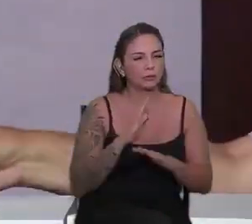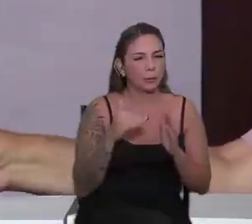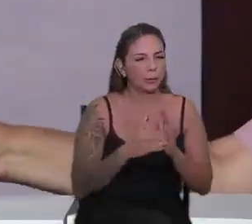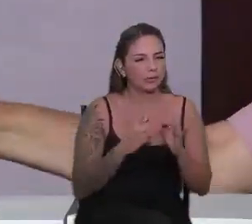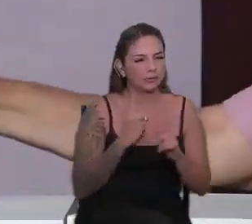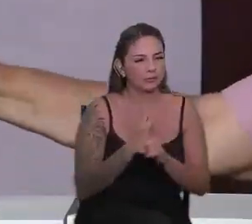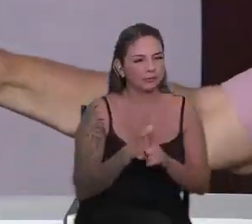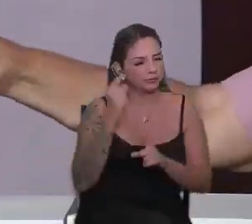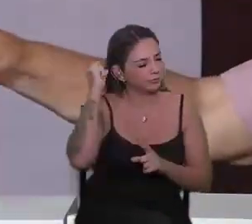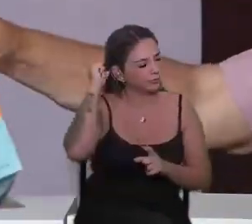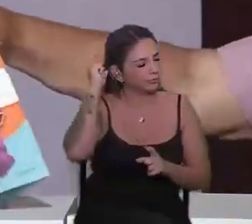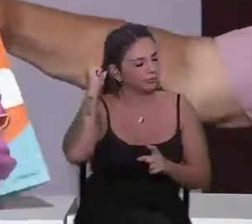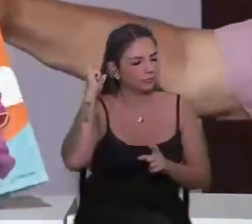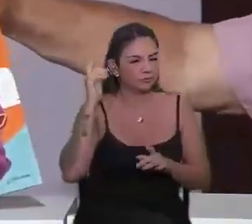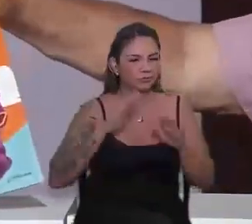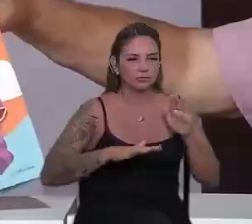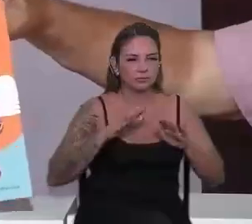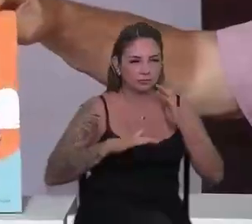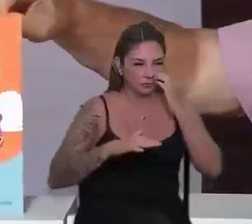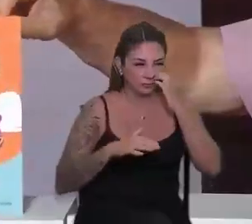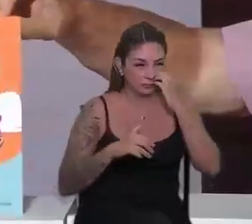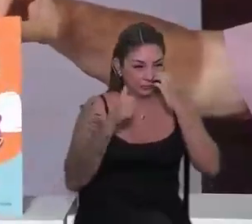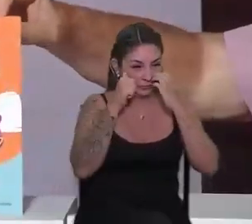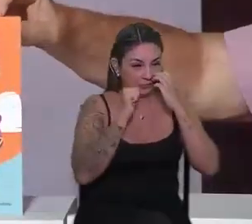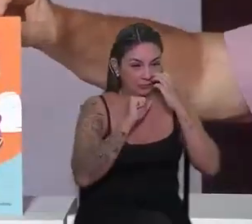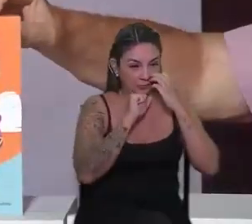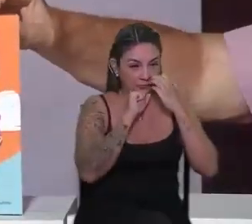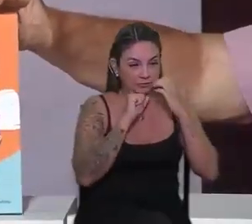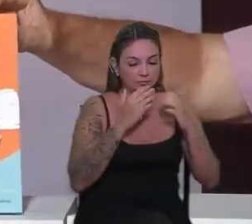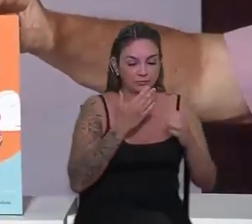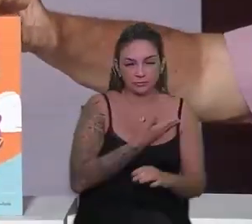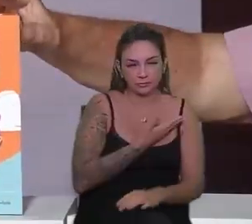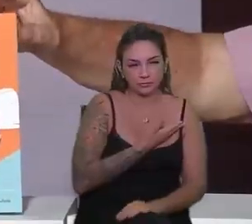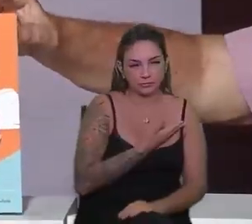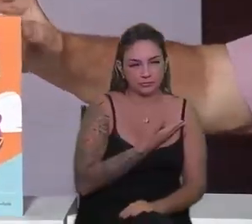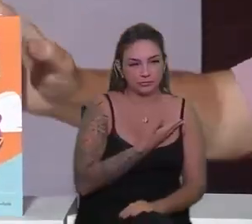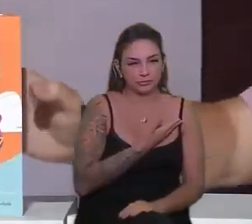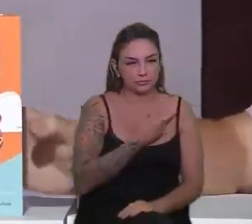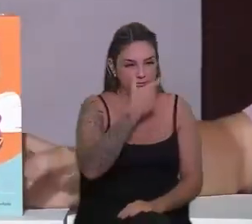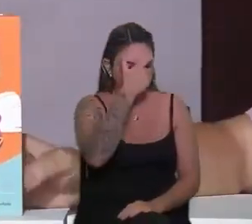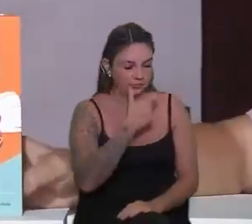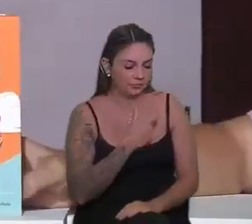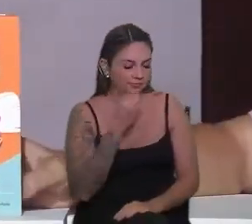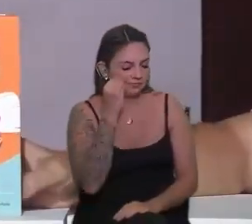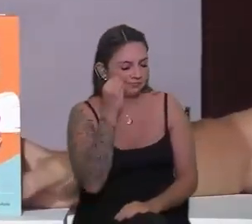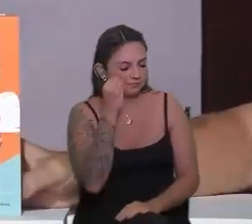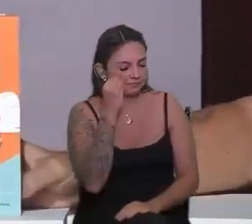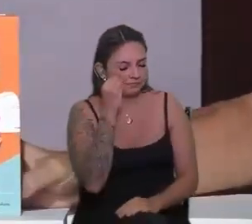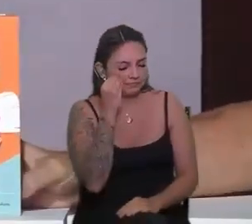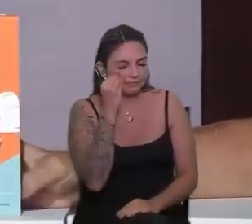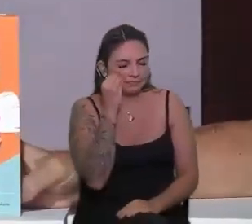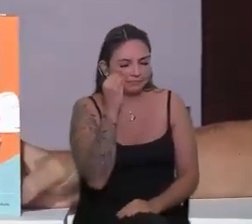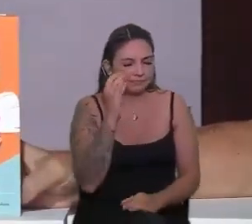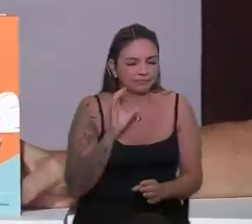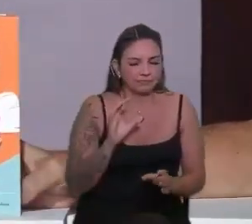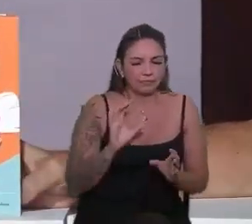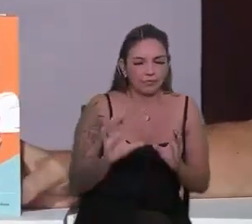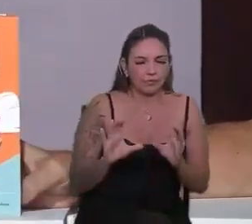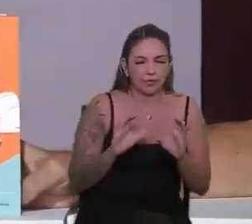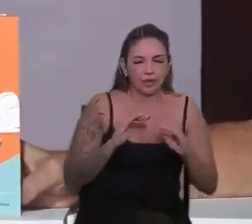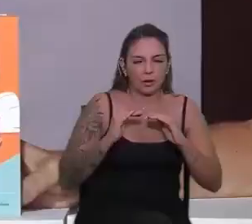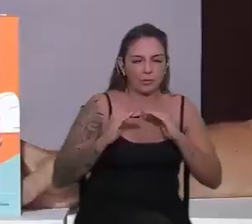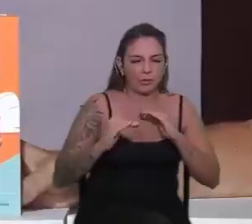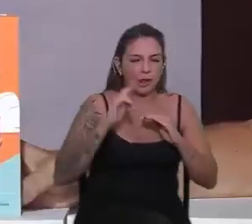encontrava morada na cabeça dela, às vezes por imposição da mãe, das amigas, de si mesma, na tentativa de se encaixar em um padrão